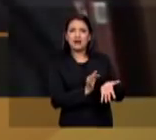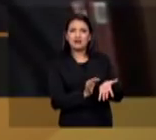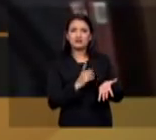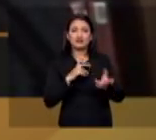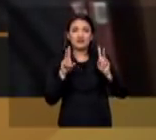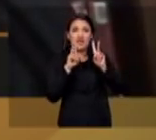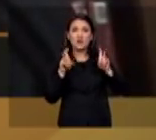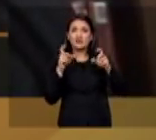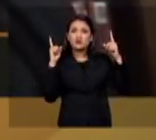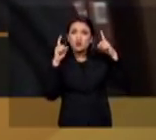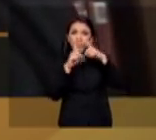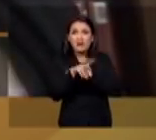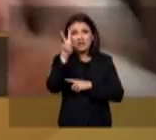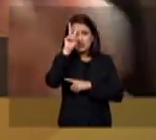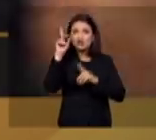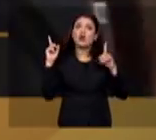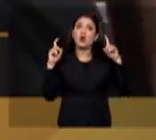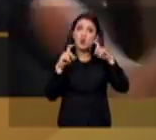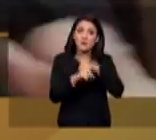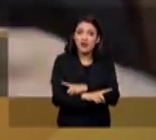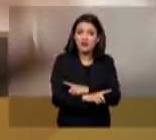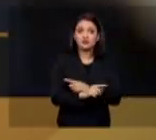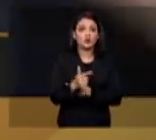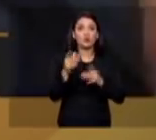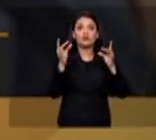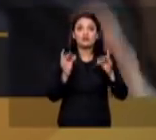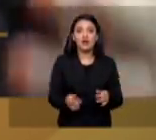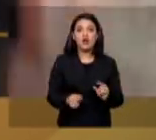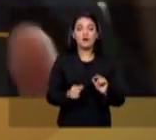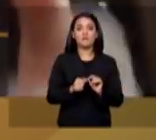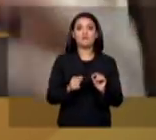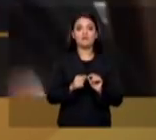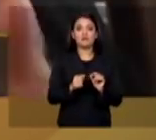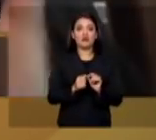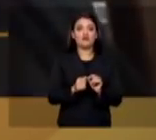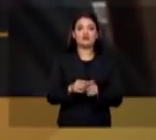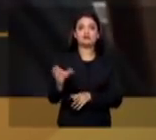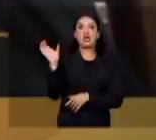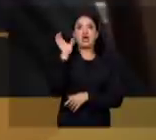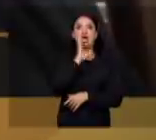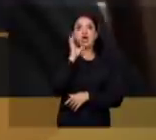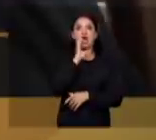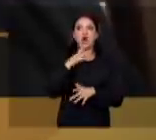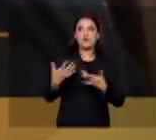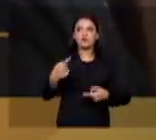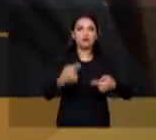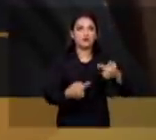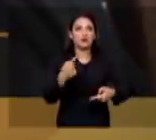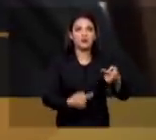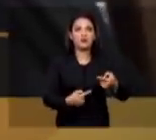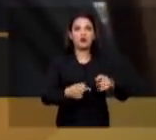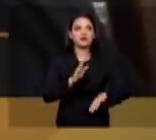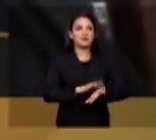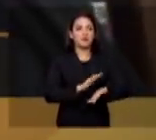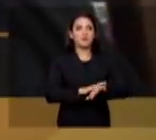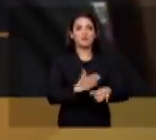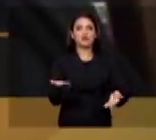penso que não podem ser apreciados assim, de forma vertical no agravo de instrumento. Pois